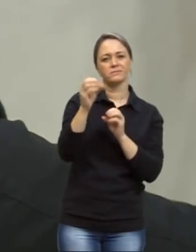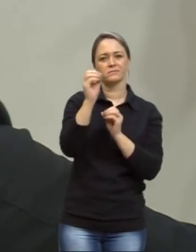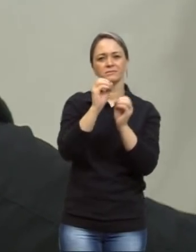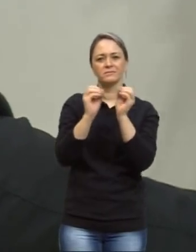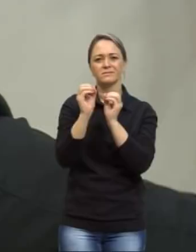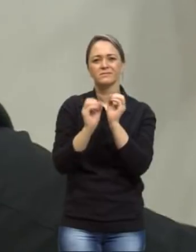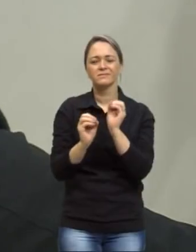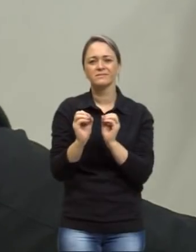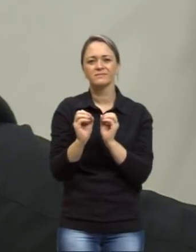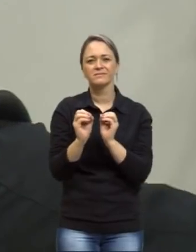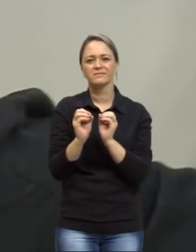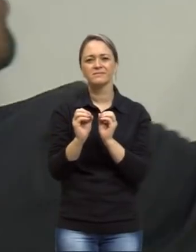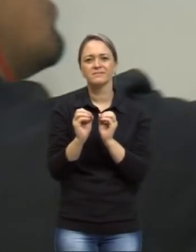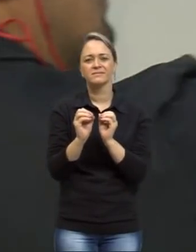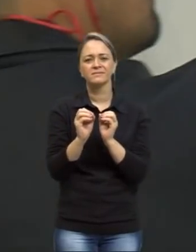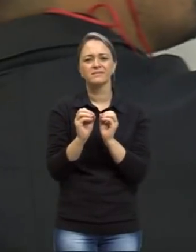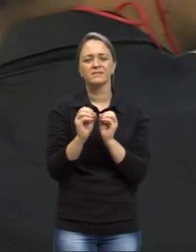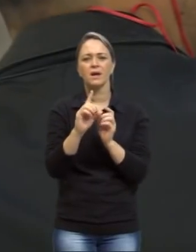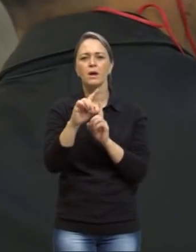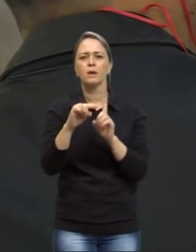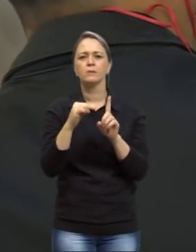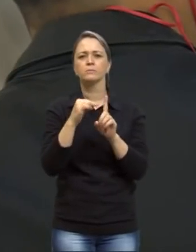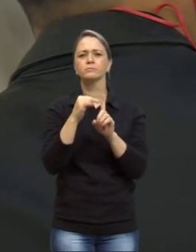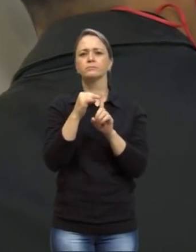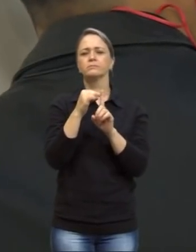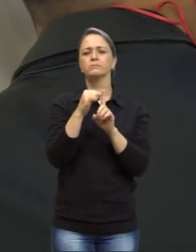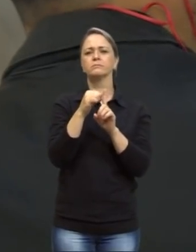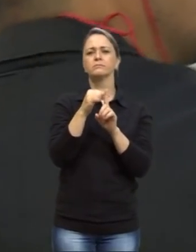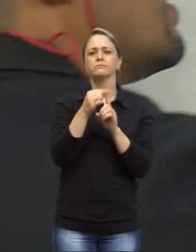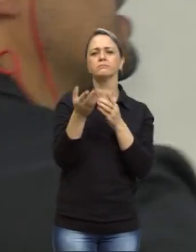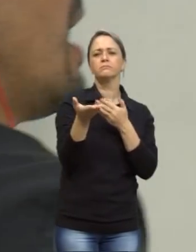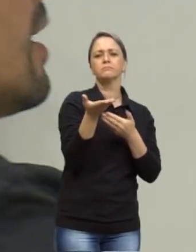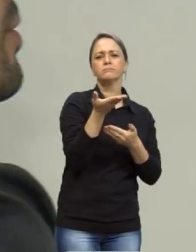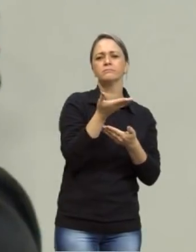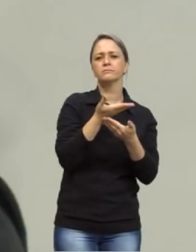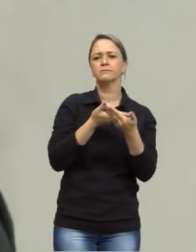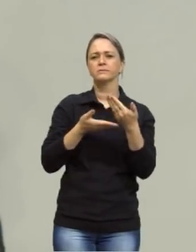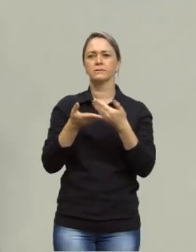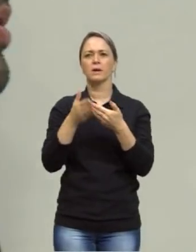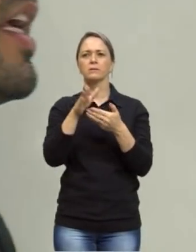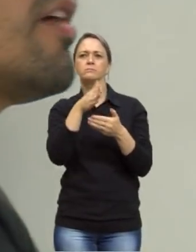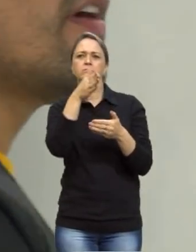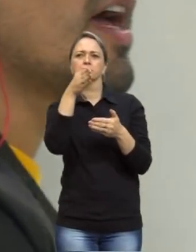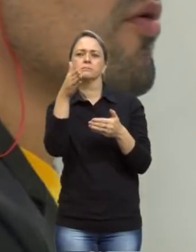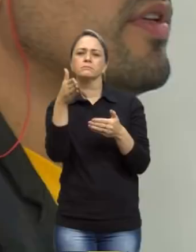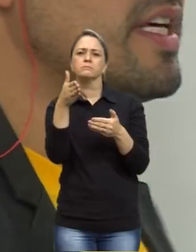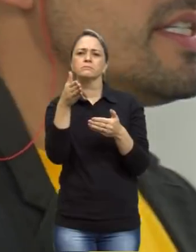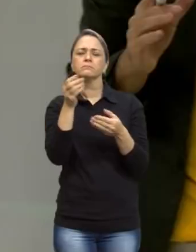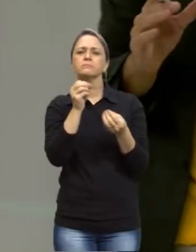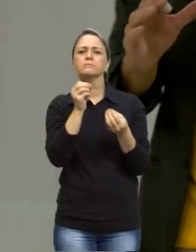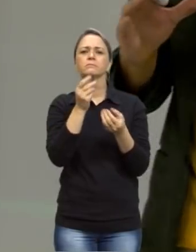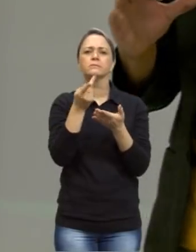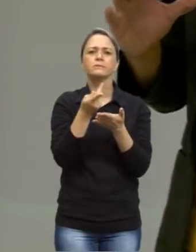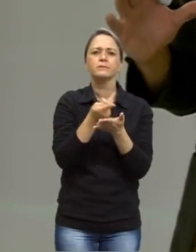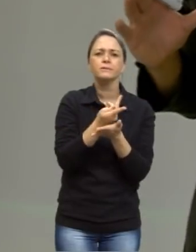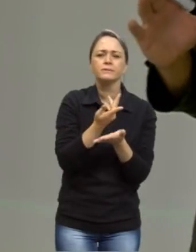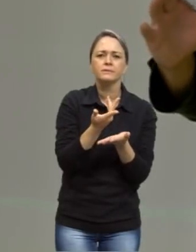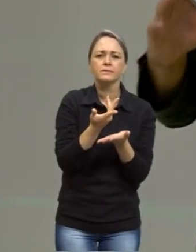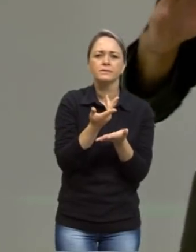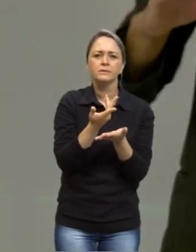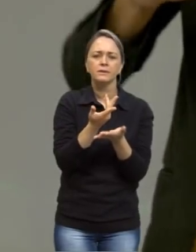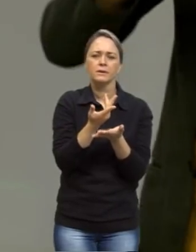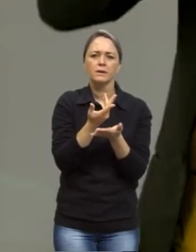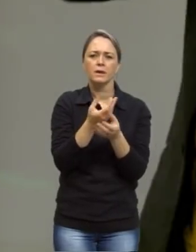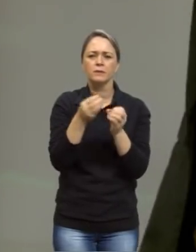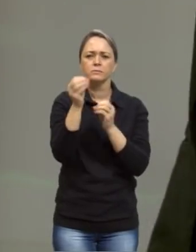como ele tem carga positiva o sódio vai interagir com esse lado então o que que vai acontecer a